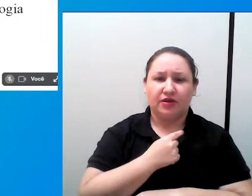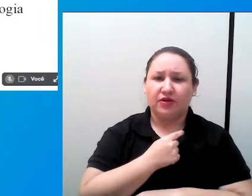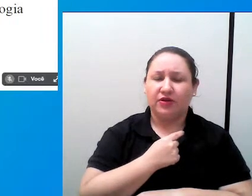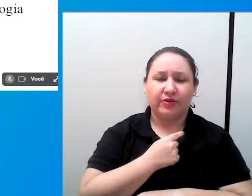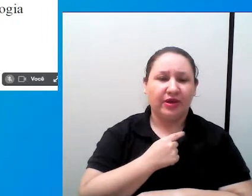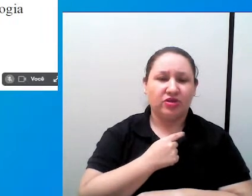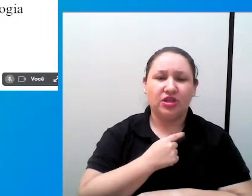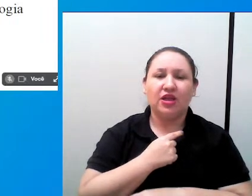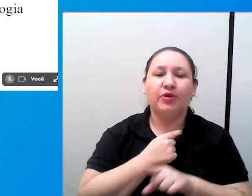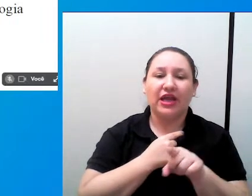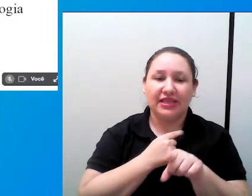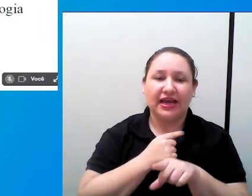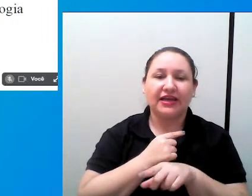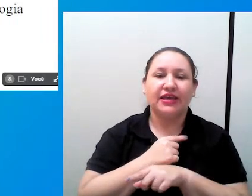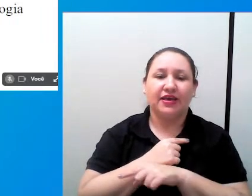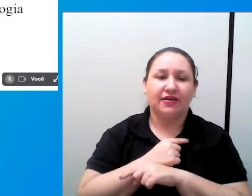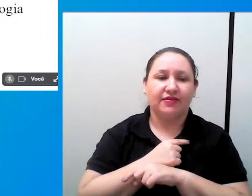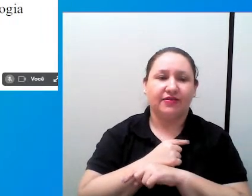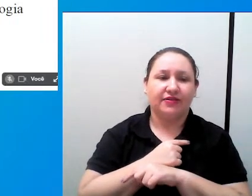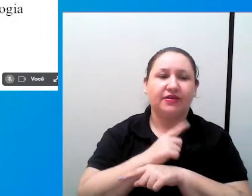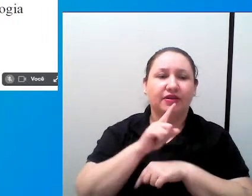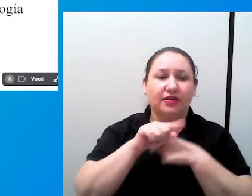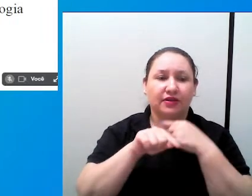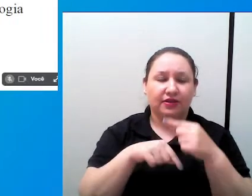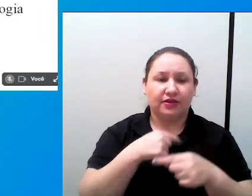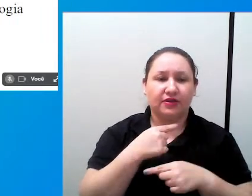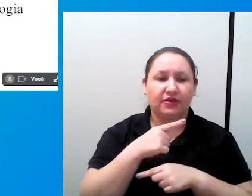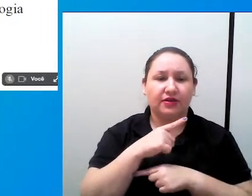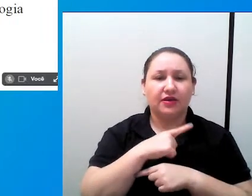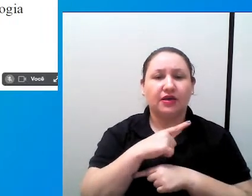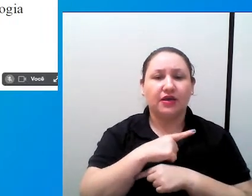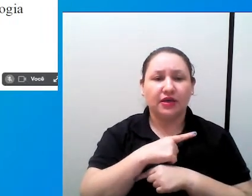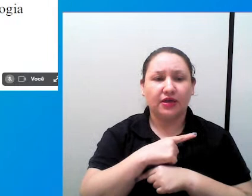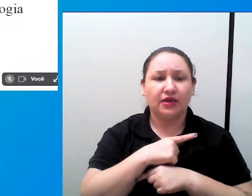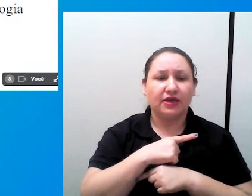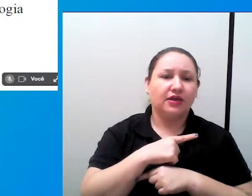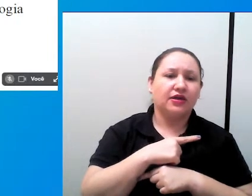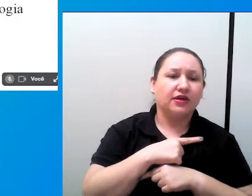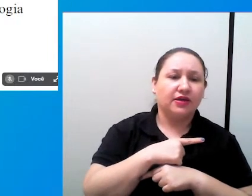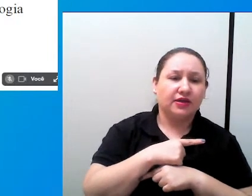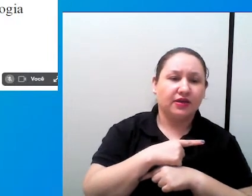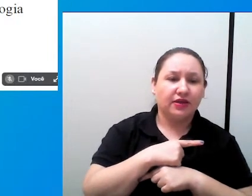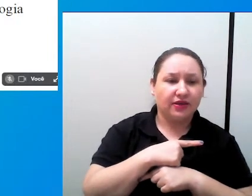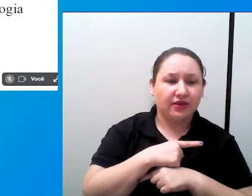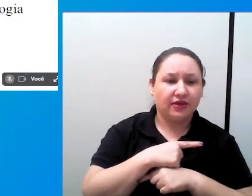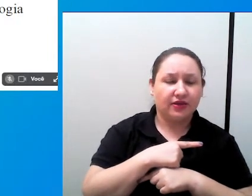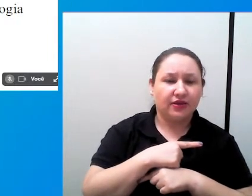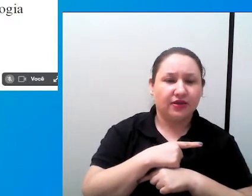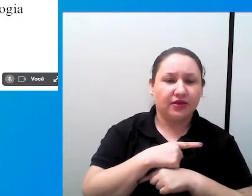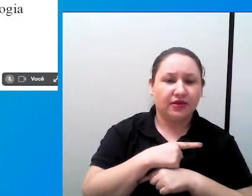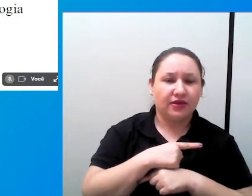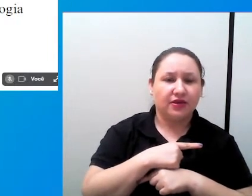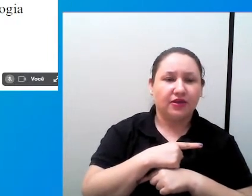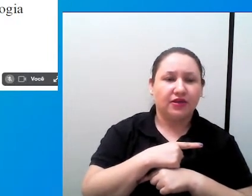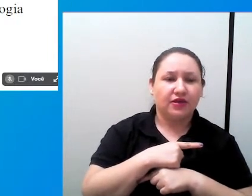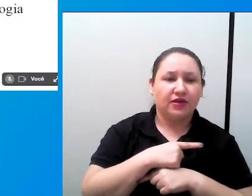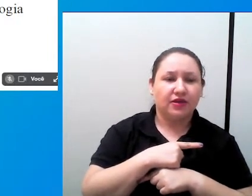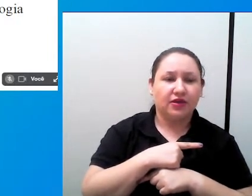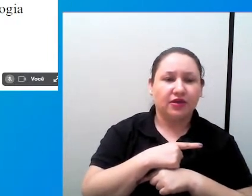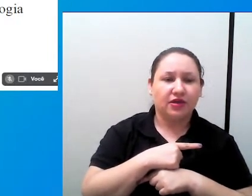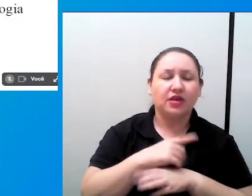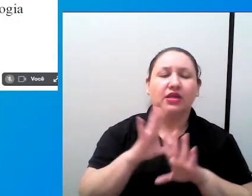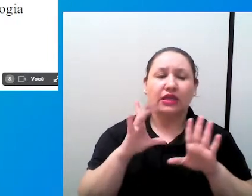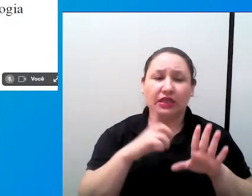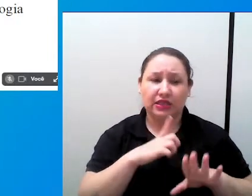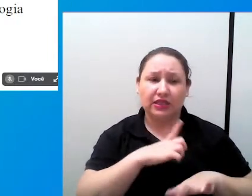Terceiro, relação teoria e prática que orienta a matriz formativa do curso. As alternâncias pedagógicas, o tempo pedagógico, o tempo de formação